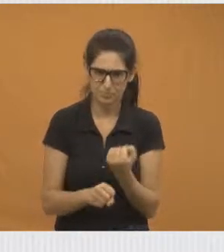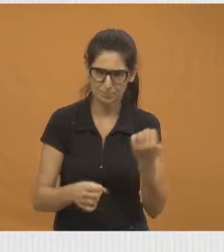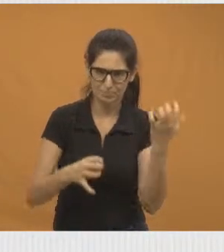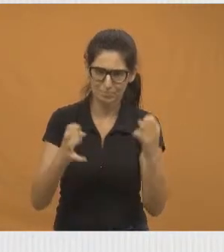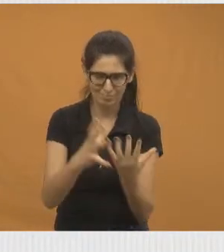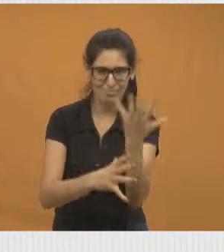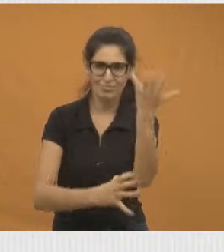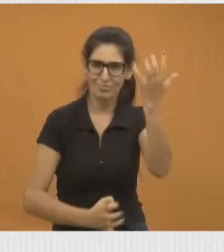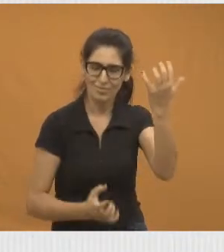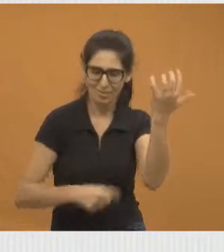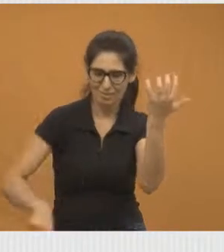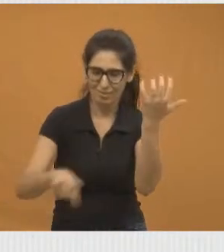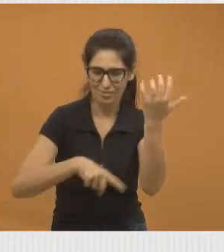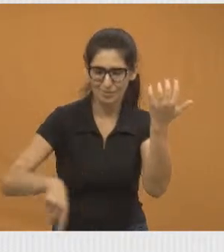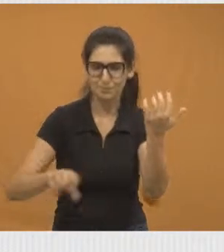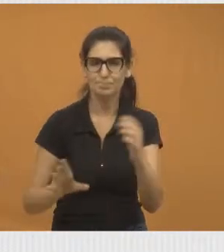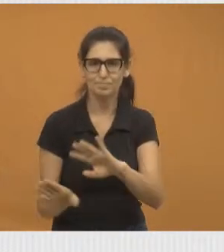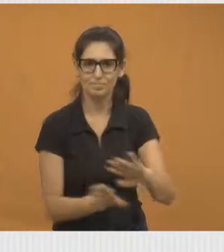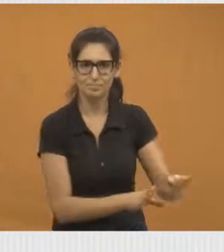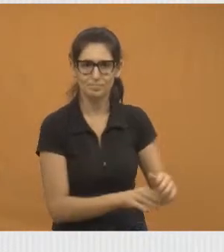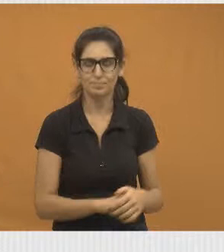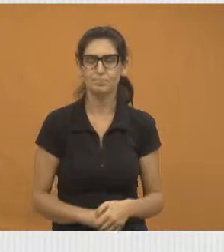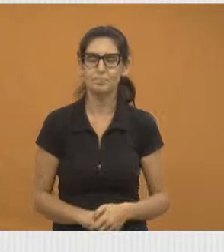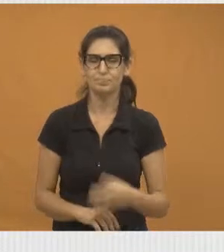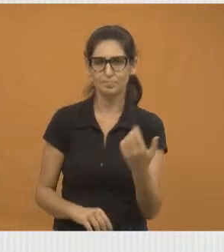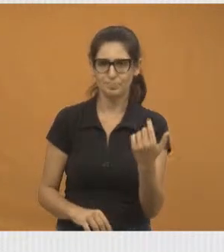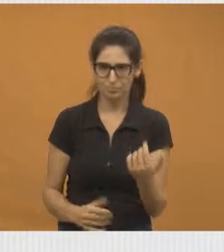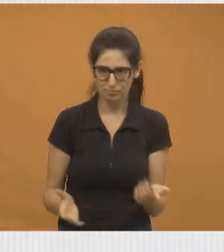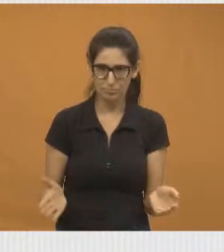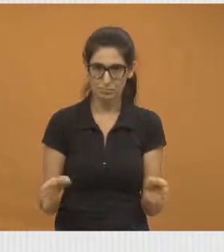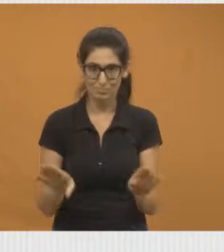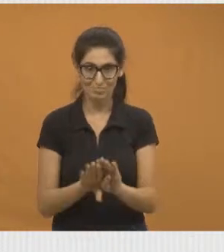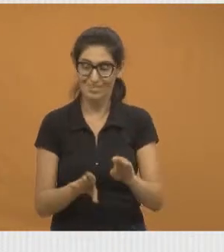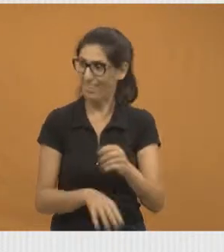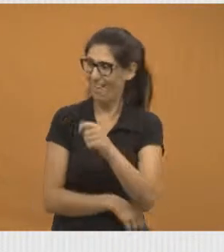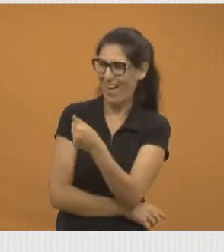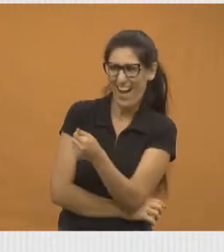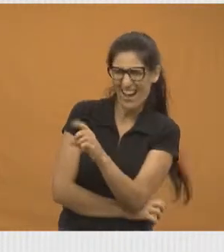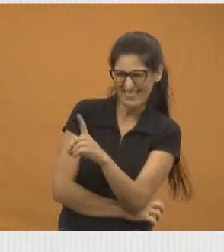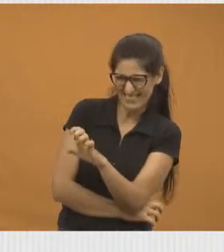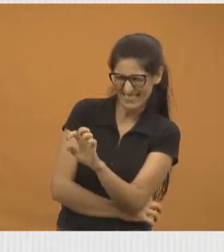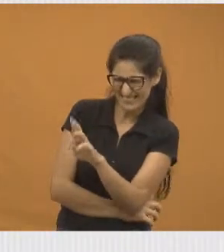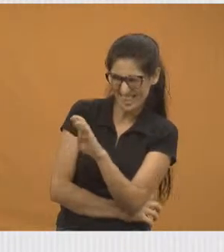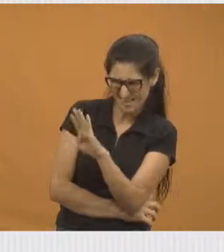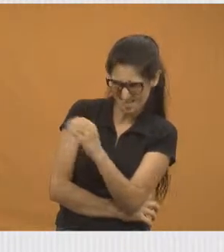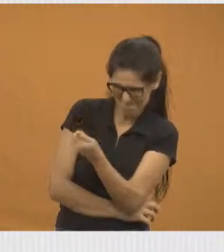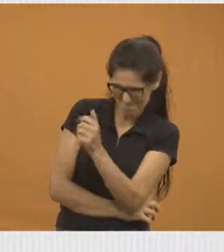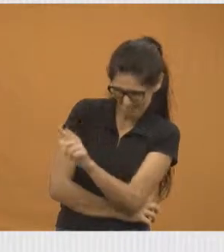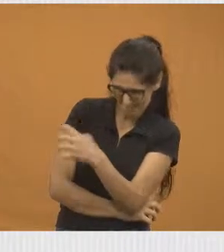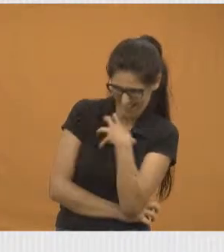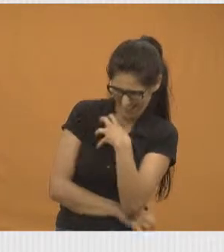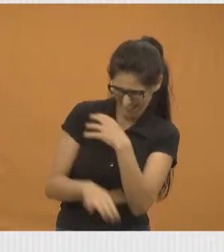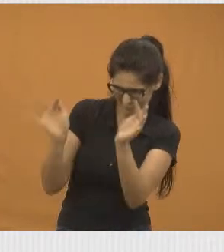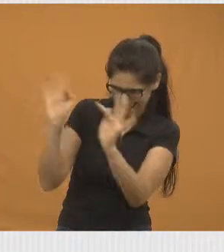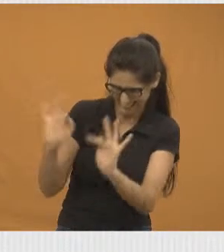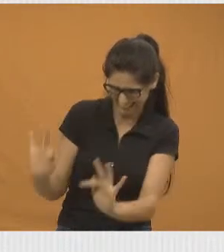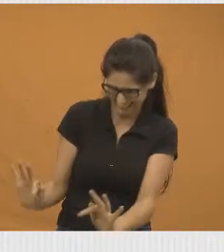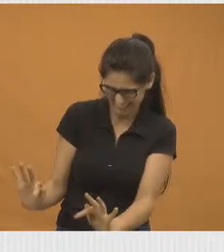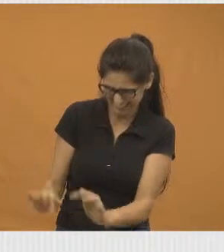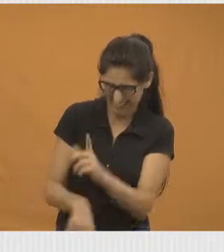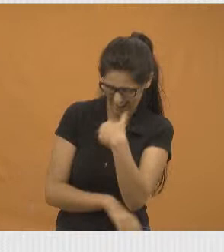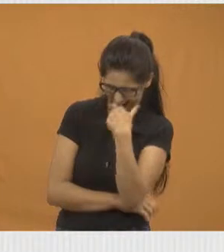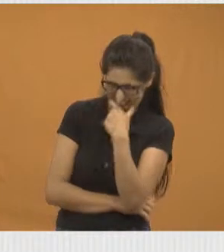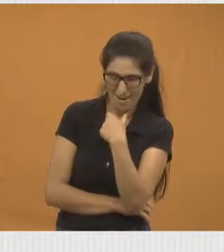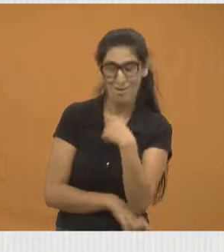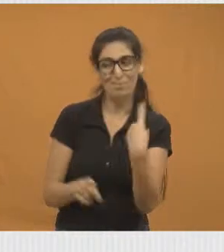próximo slide outro serviço que eu tenho certeza que aderbal está feliz da vida e deve ter tido é normal só era um problema